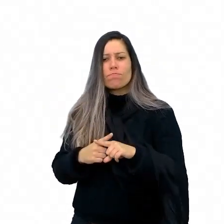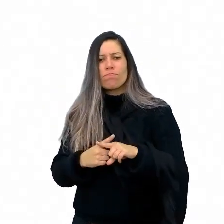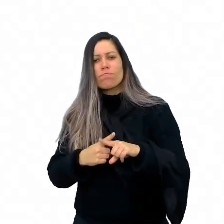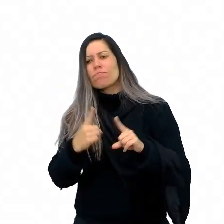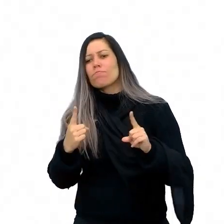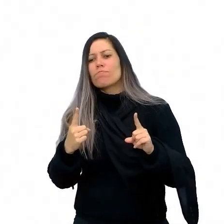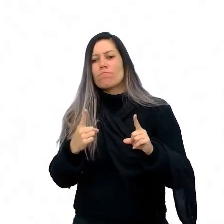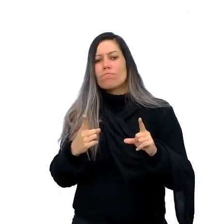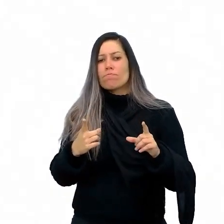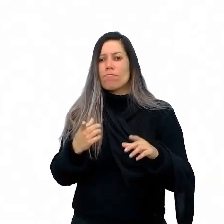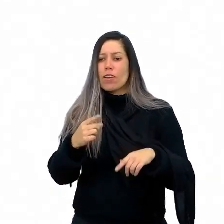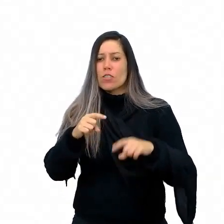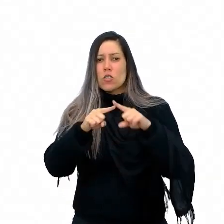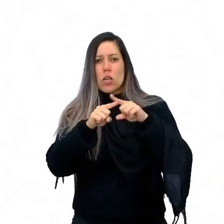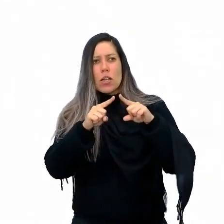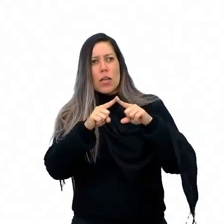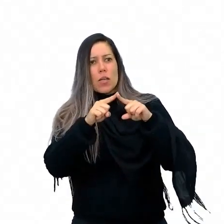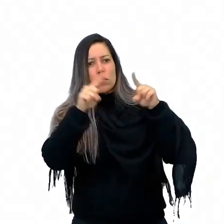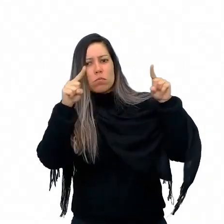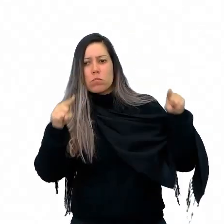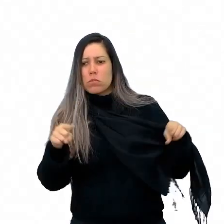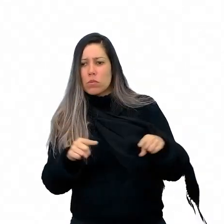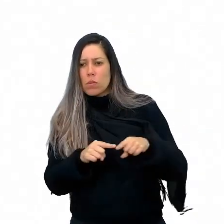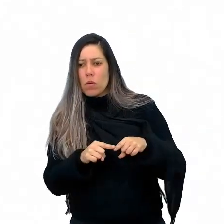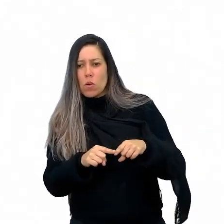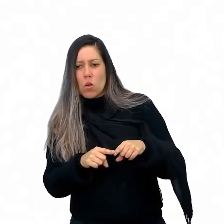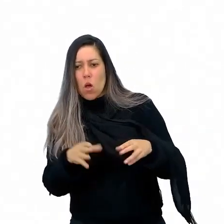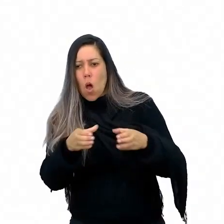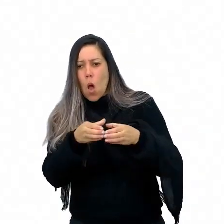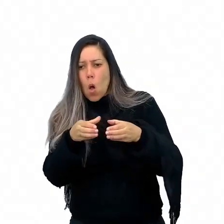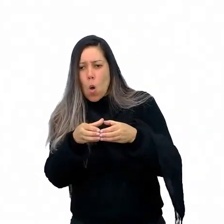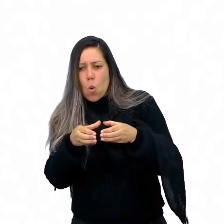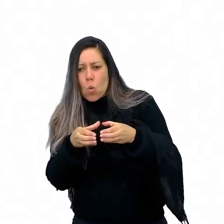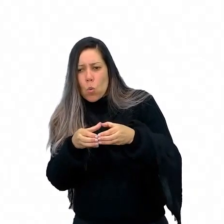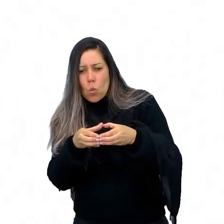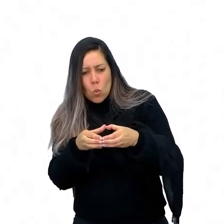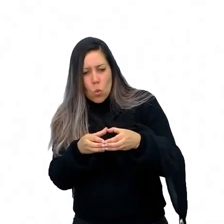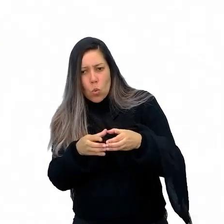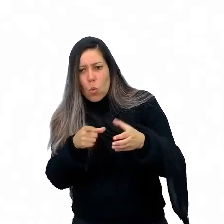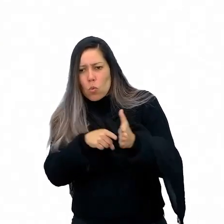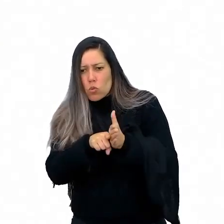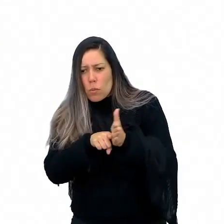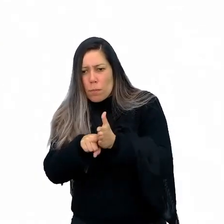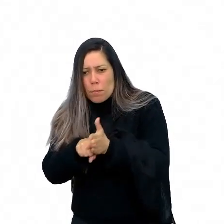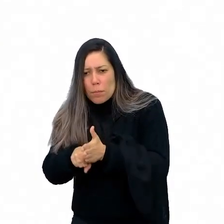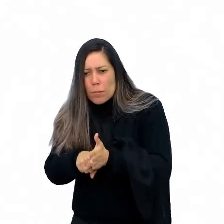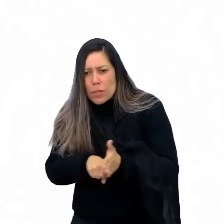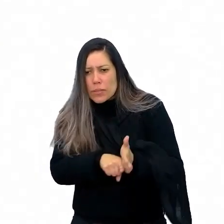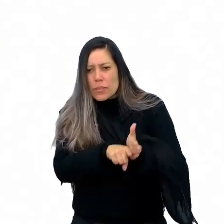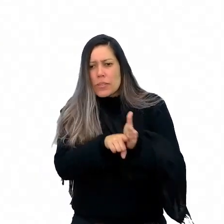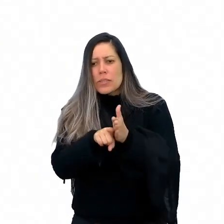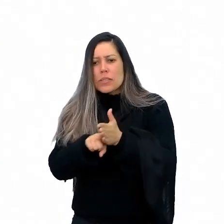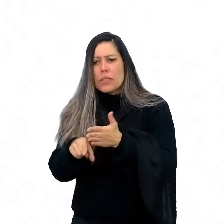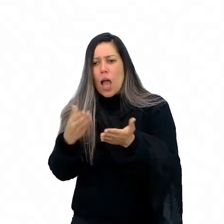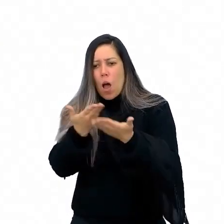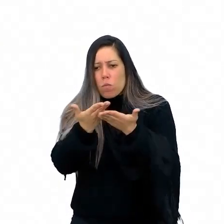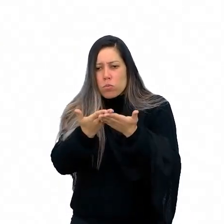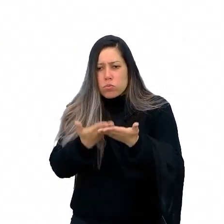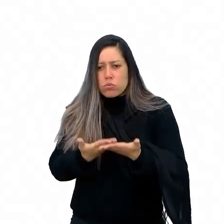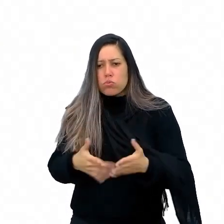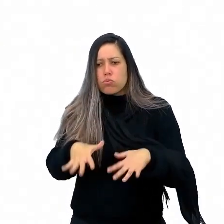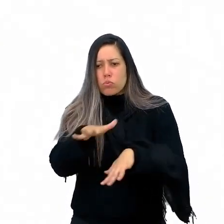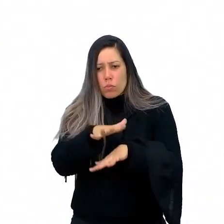posto e a teoria admitida dentro da comunidade de pesquisadores em educação matemática e